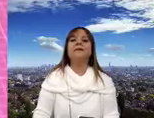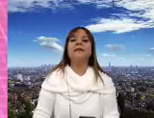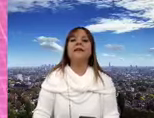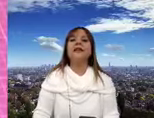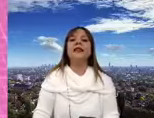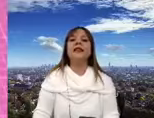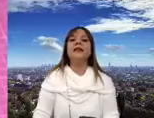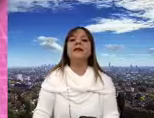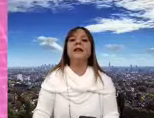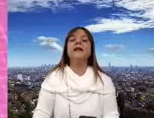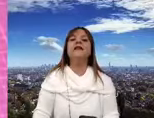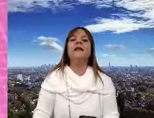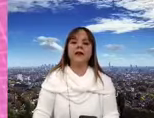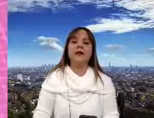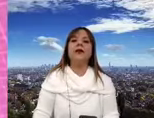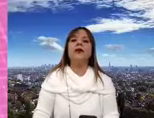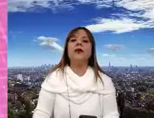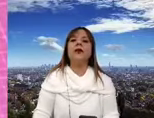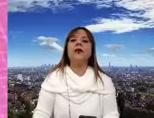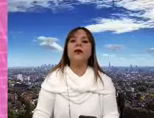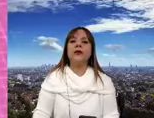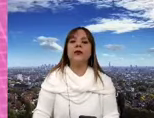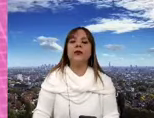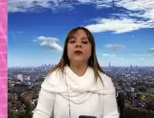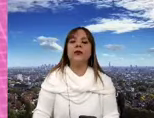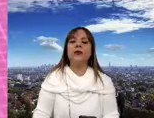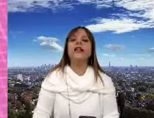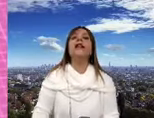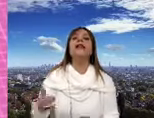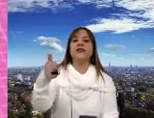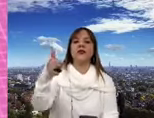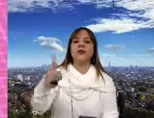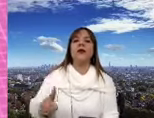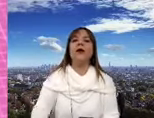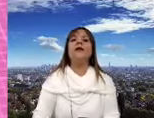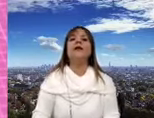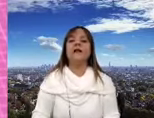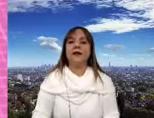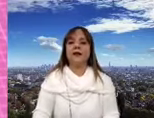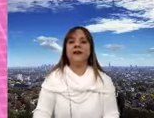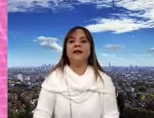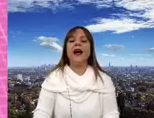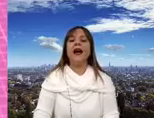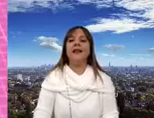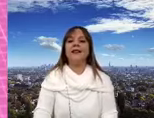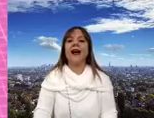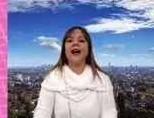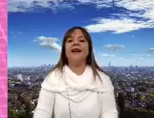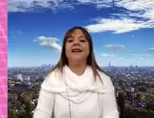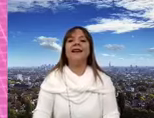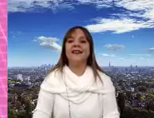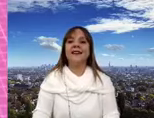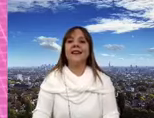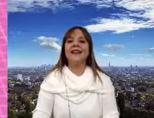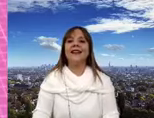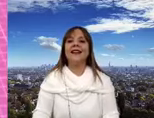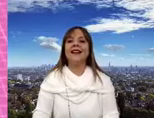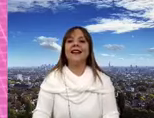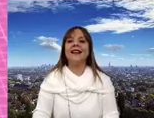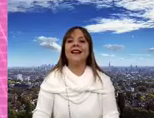Linda Aí também. case, a base caseou, tá? Deixa eu ver mais isso. A Isso, base boa. caseou, tá vendo? Tá. Só isso. Aí a gente